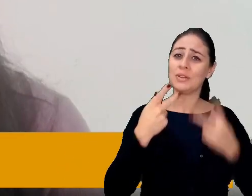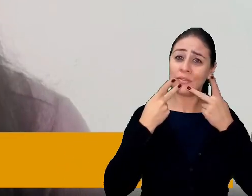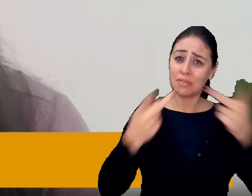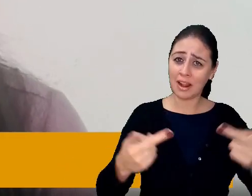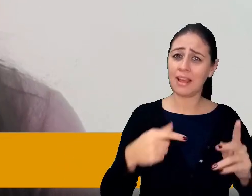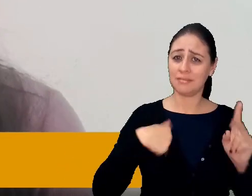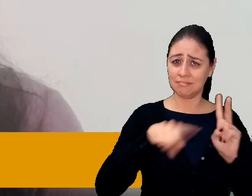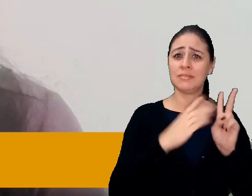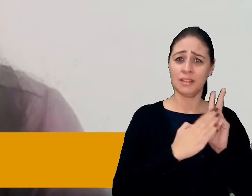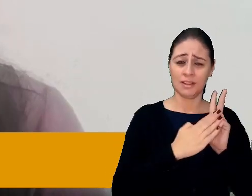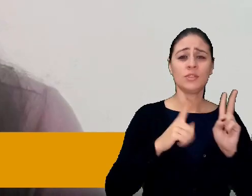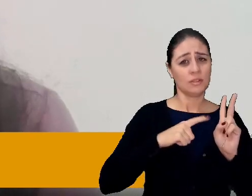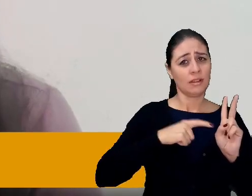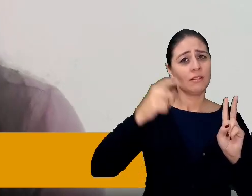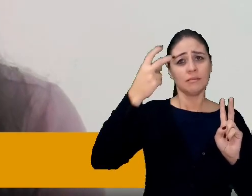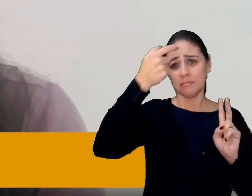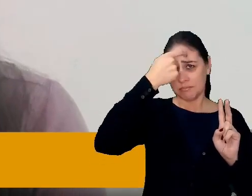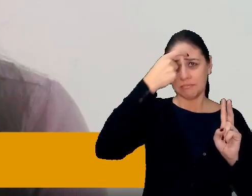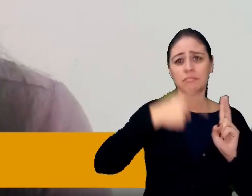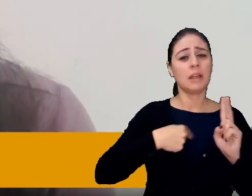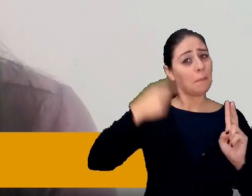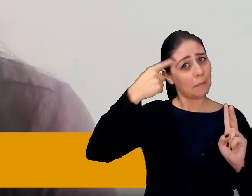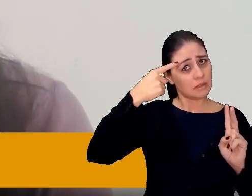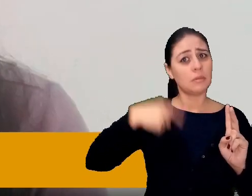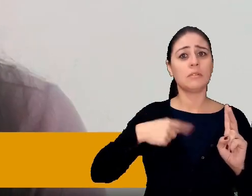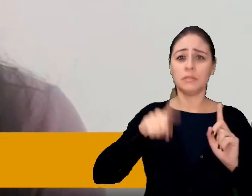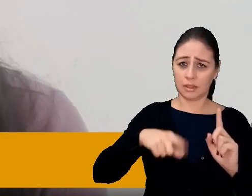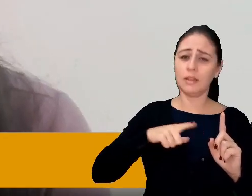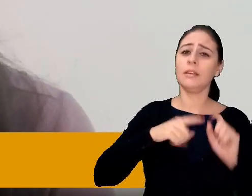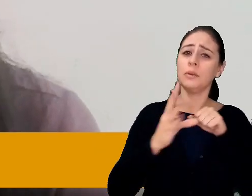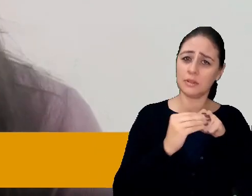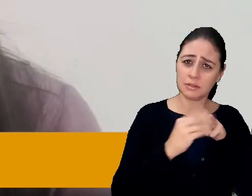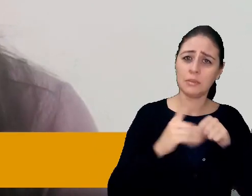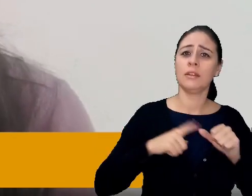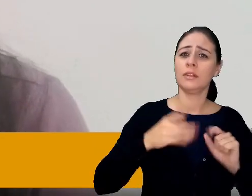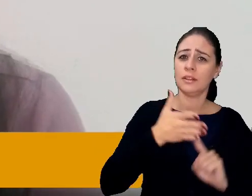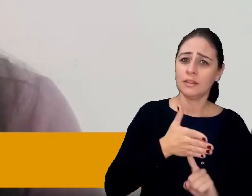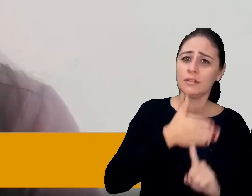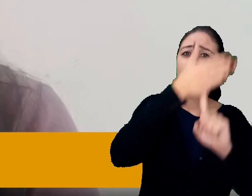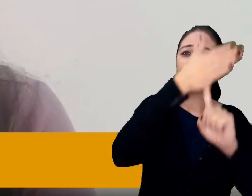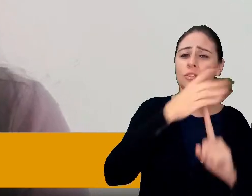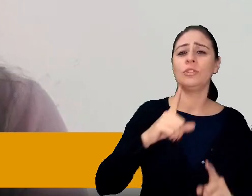também pensa, a gente também fala, a gente também tem tecnologia, a gente também tem conhecimento, a gente também tem